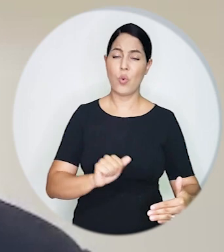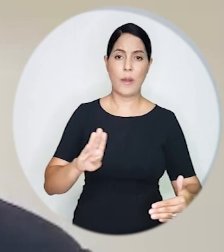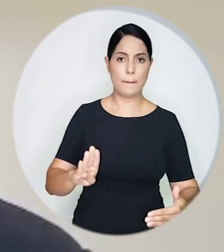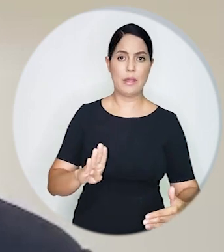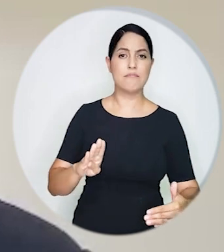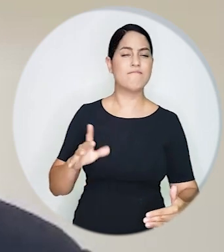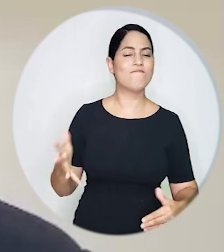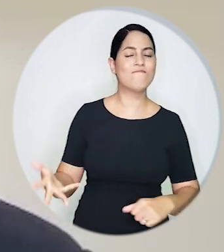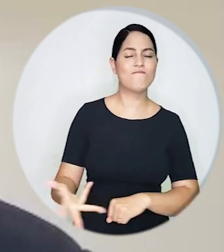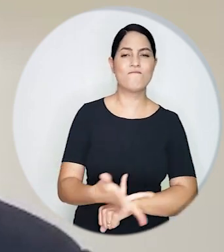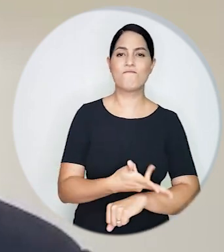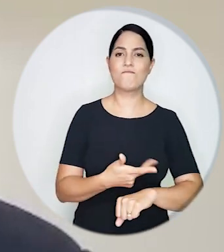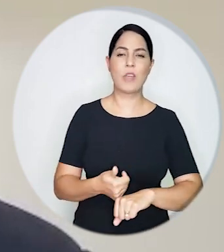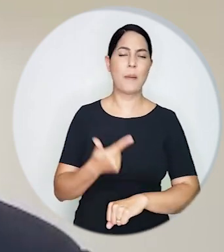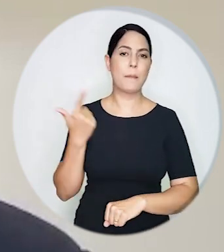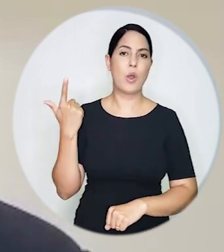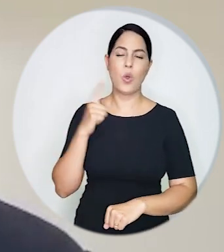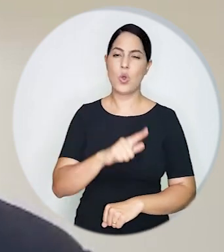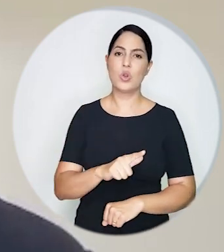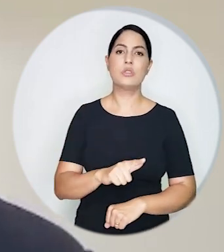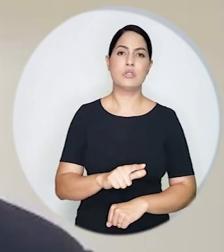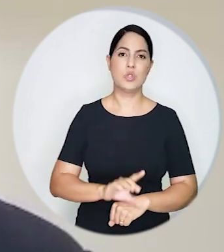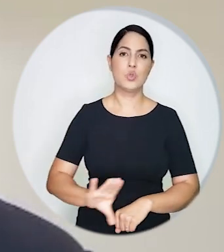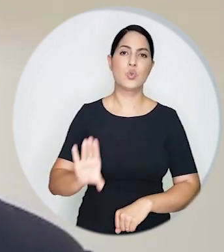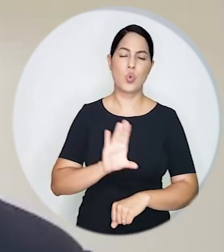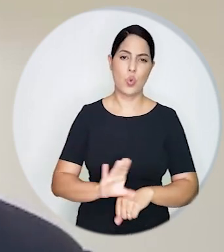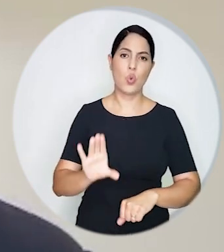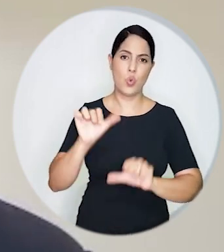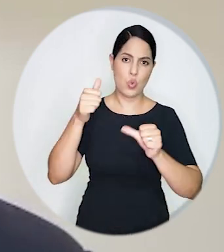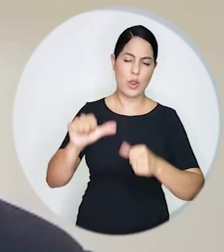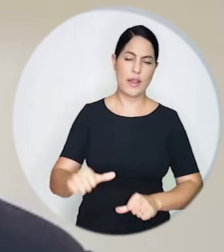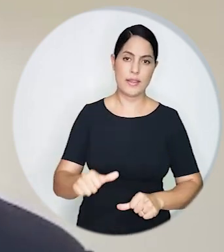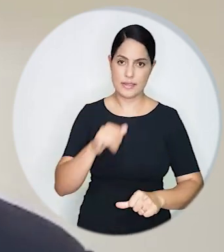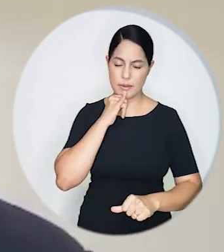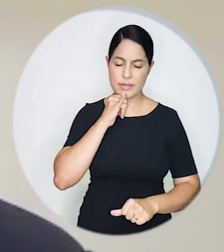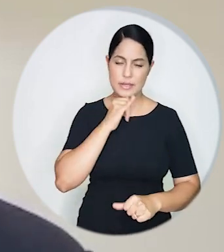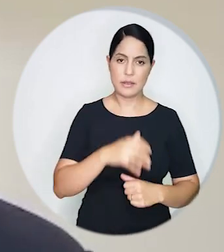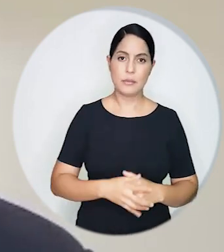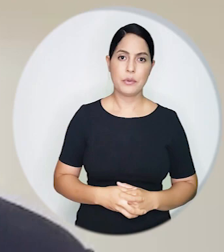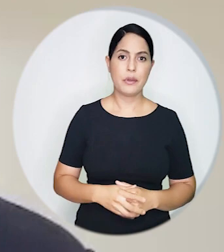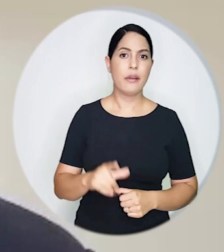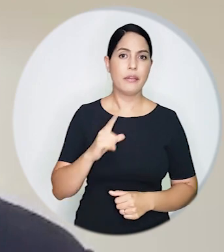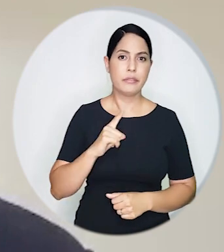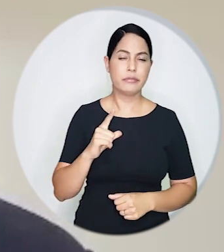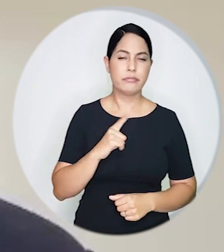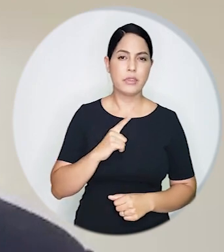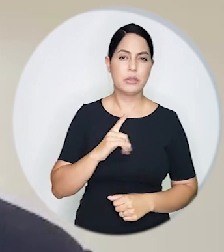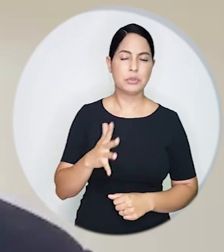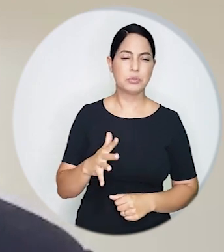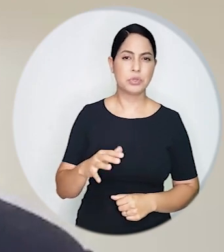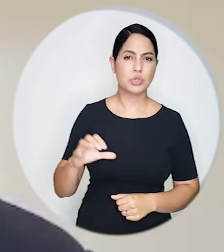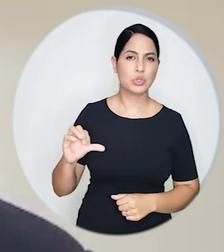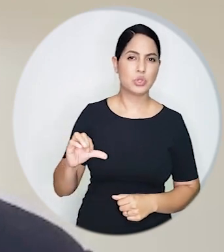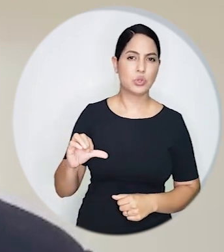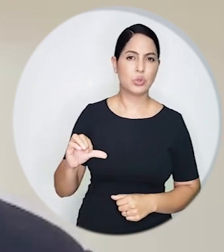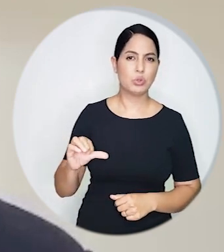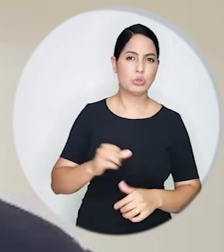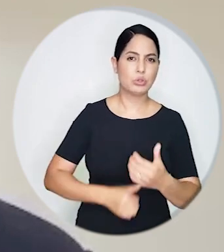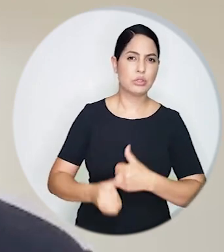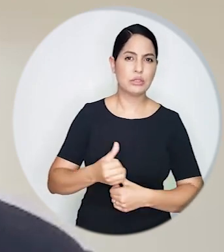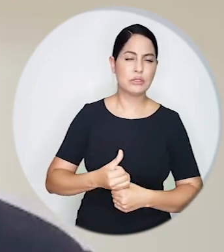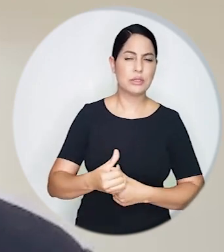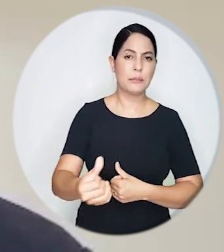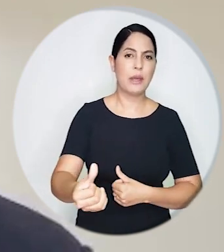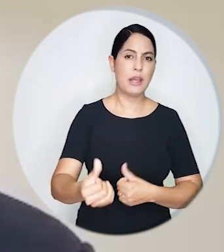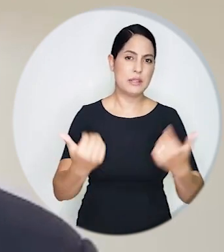componente de qualidade dos cursos. Então, às vezes a gente vê o aluno fazendo, ainda no 9º período, o exame, sem